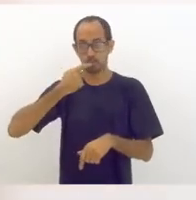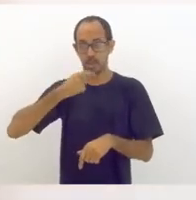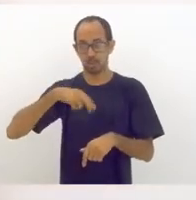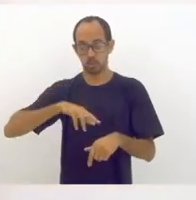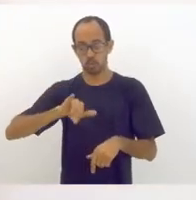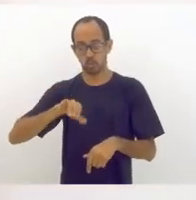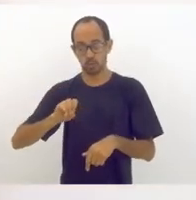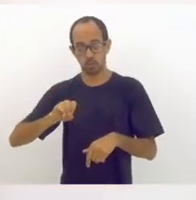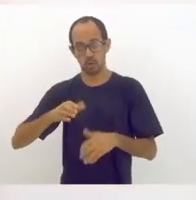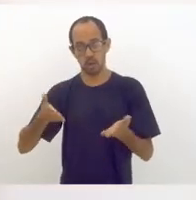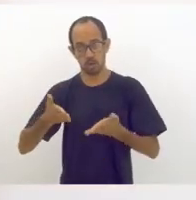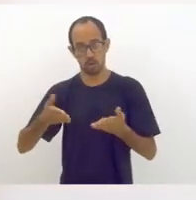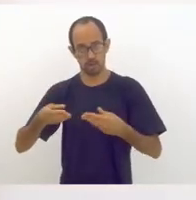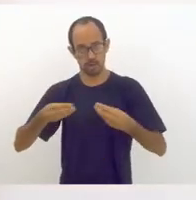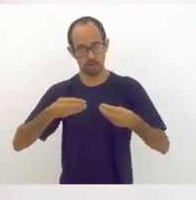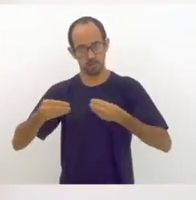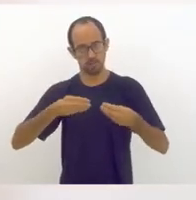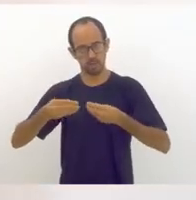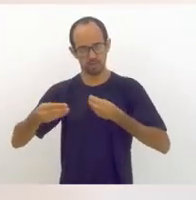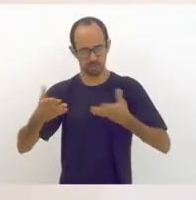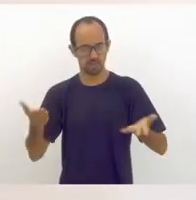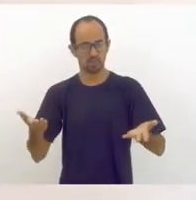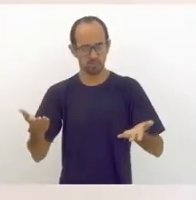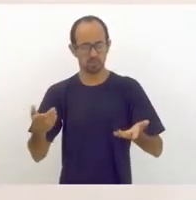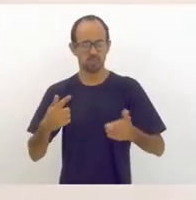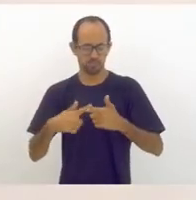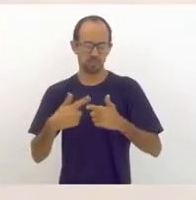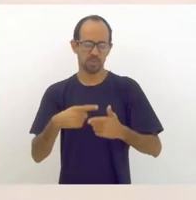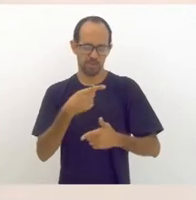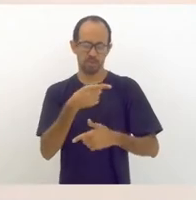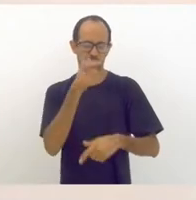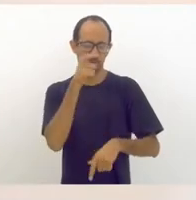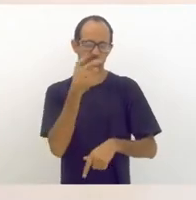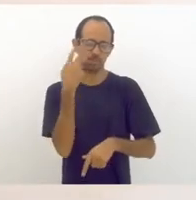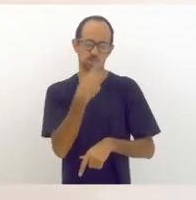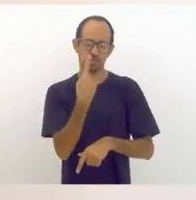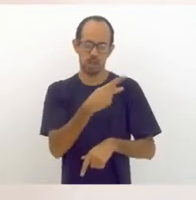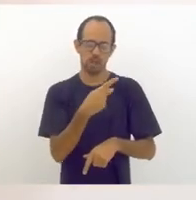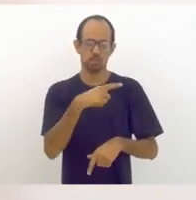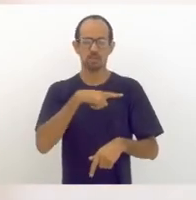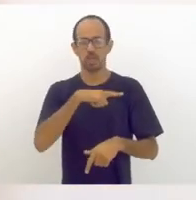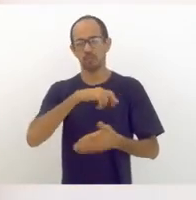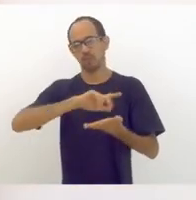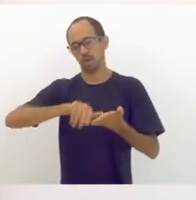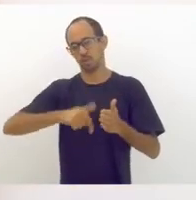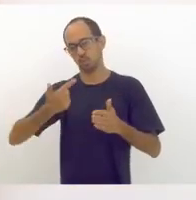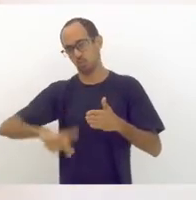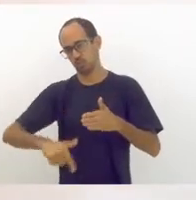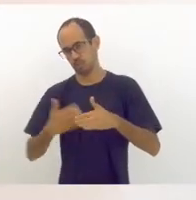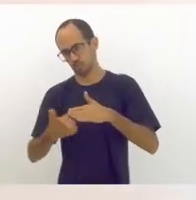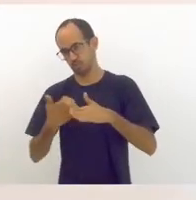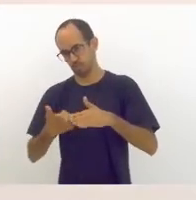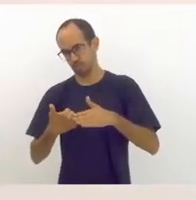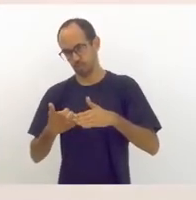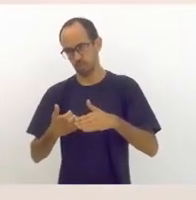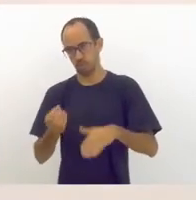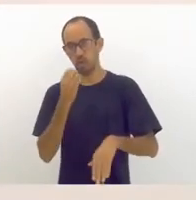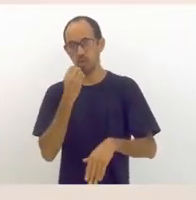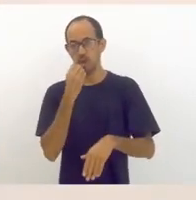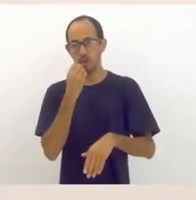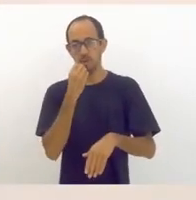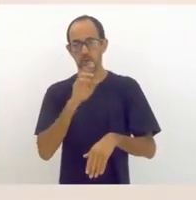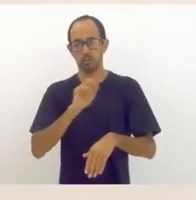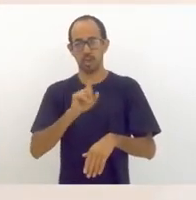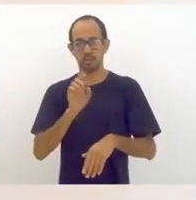quer flexibilizar a revista, porque isso tem a ver com ela. Mas não é só ela, tem outras empresas. E, evidentemente, não se trata só da defesa da fauna e